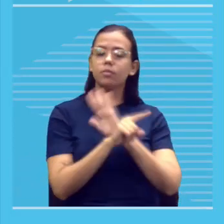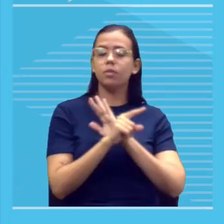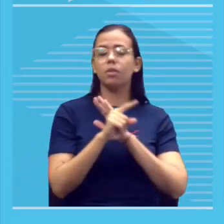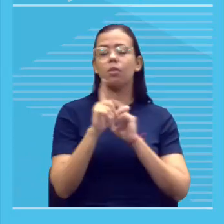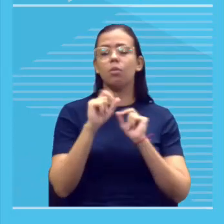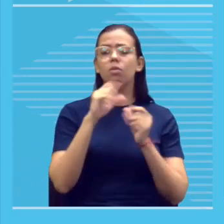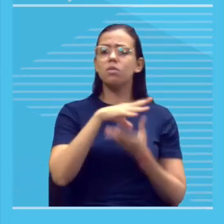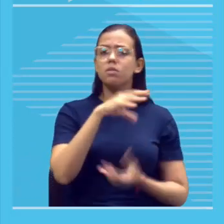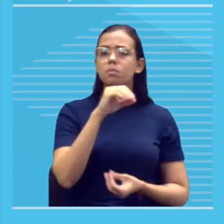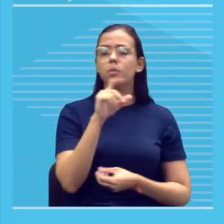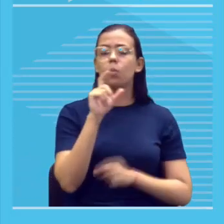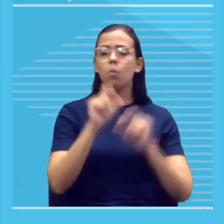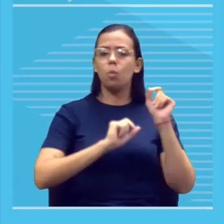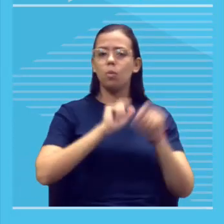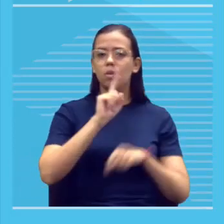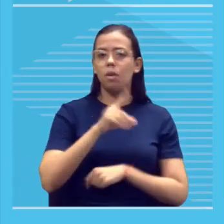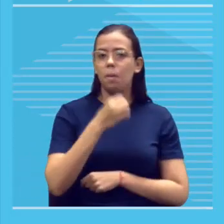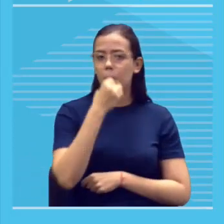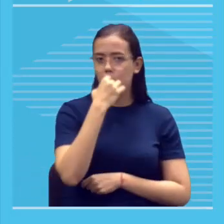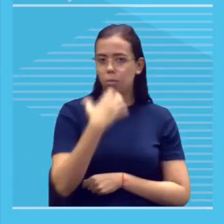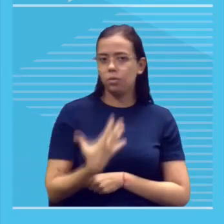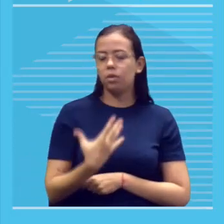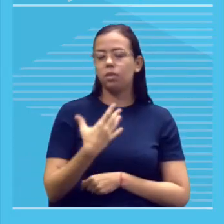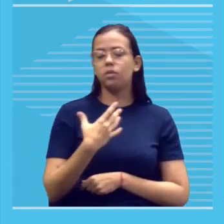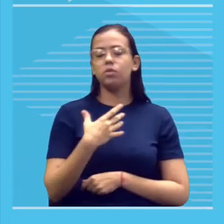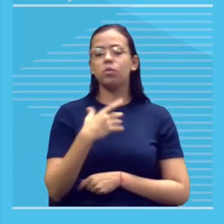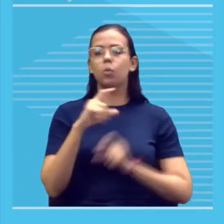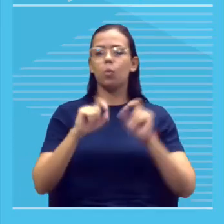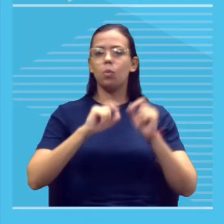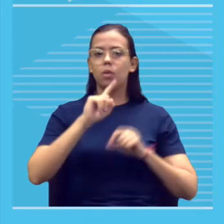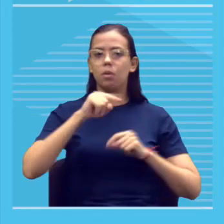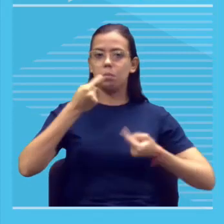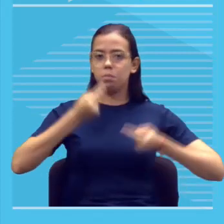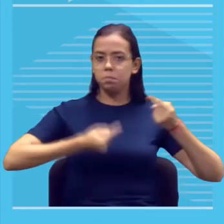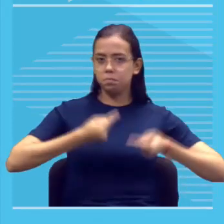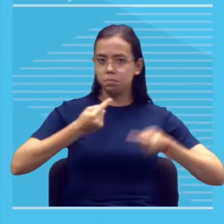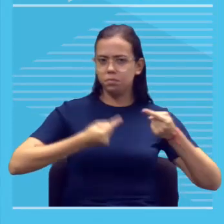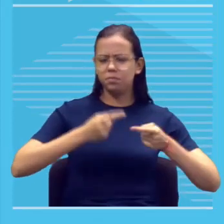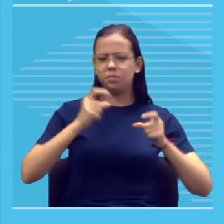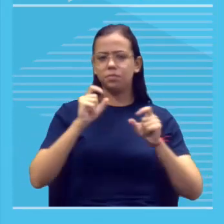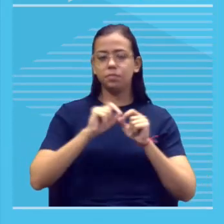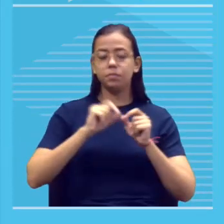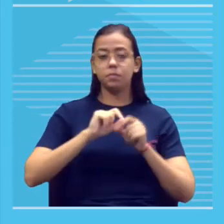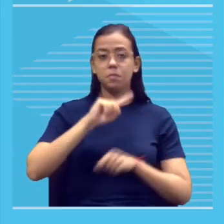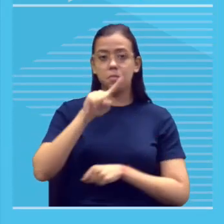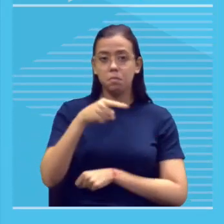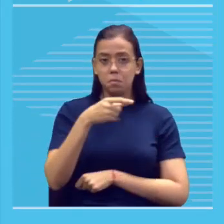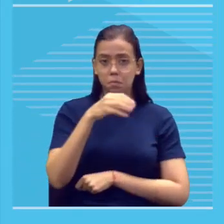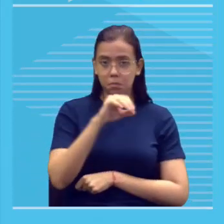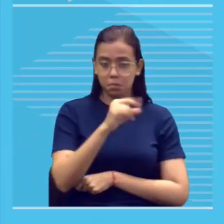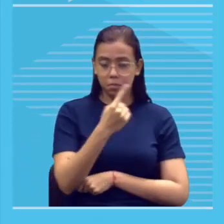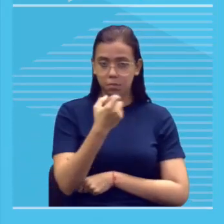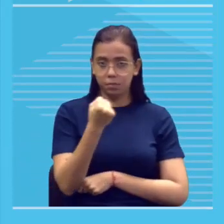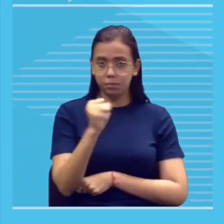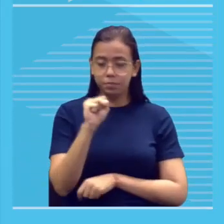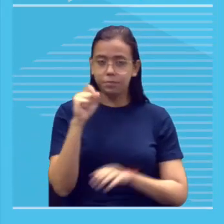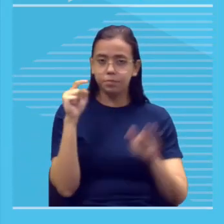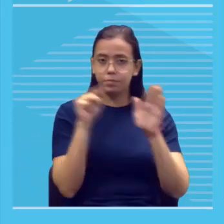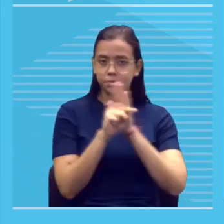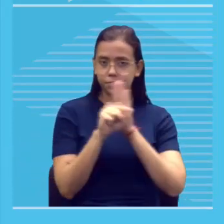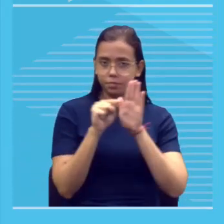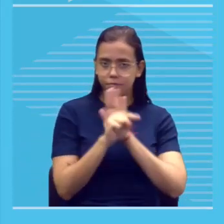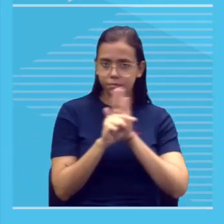bondade espírito é o que é a política ele fez 1018 perguntas para